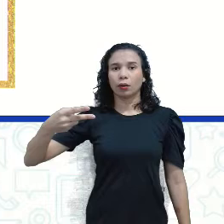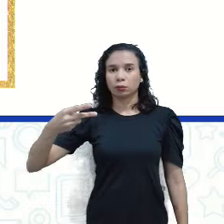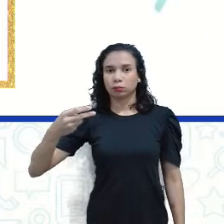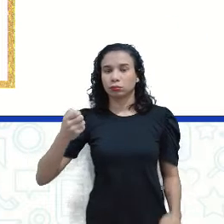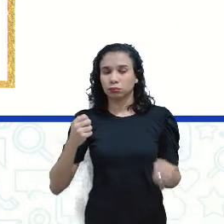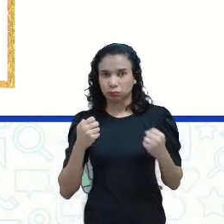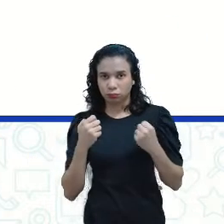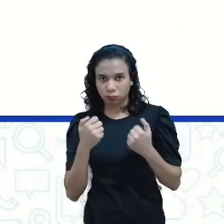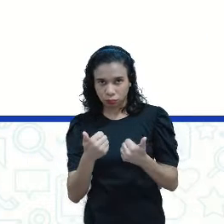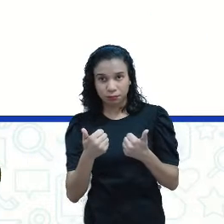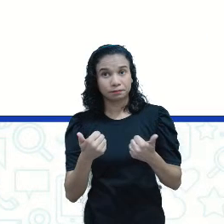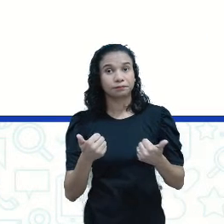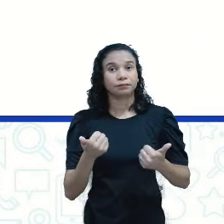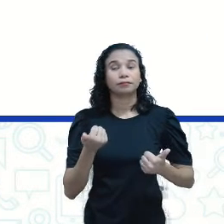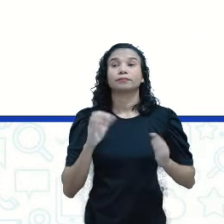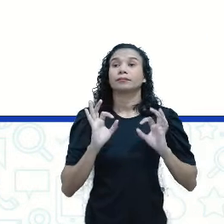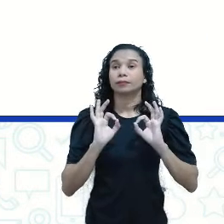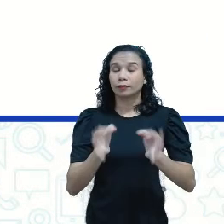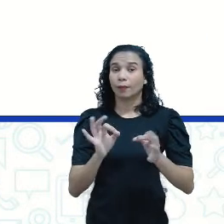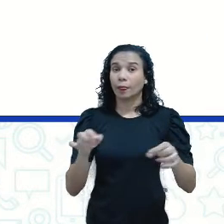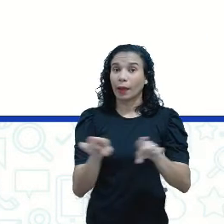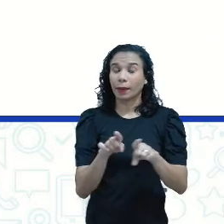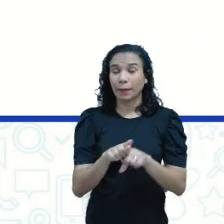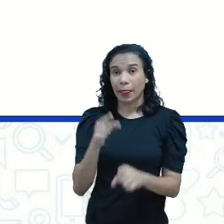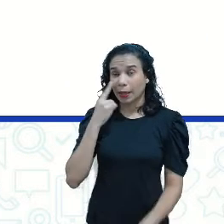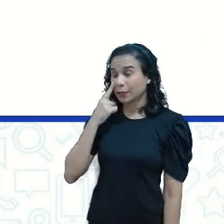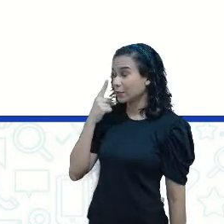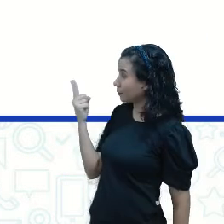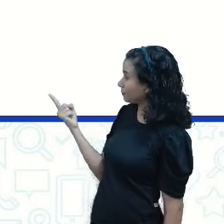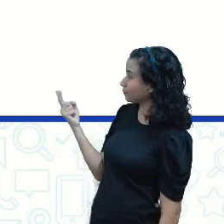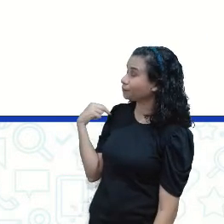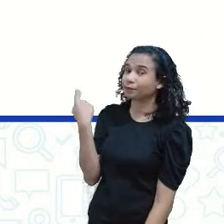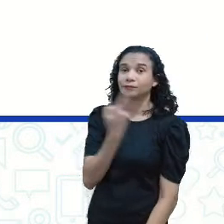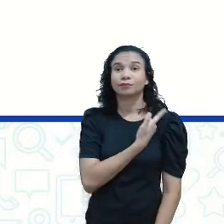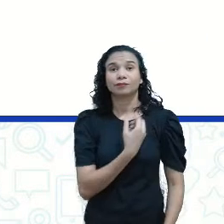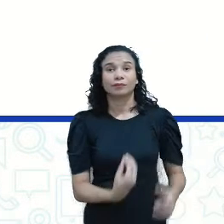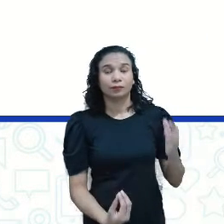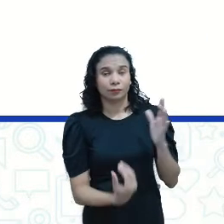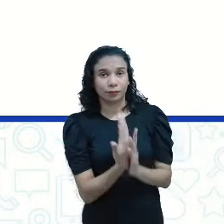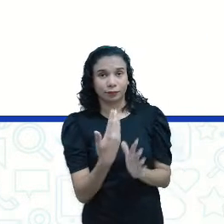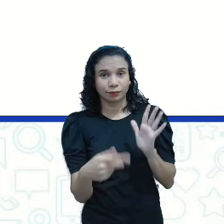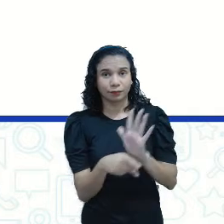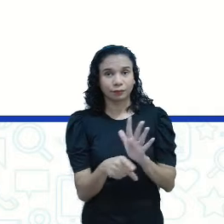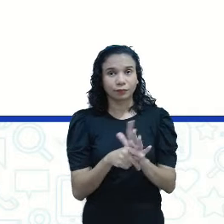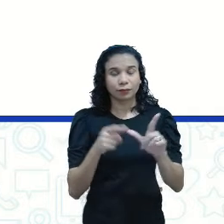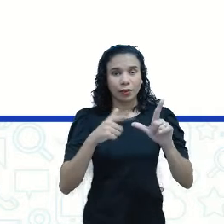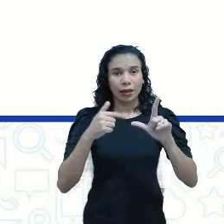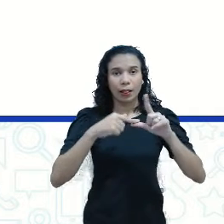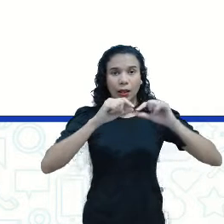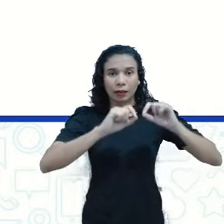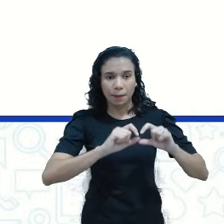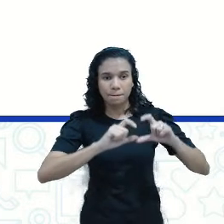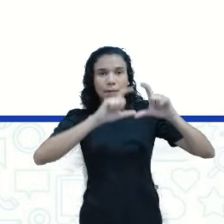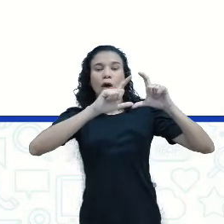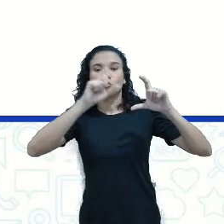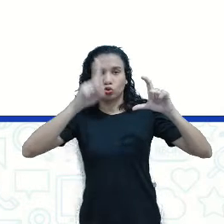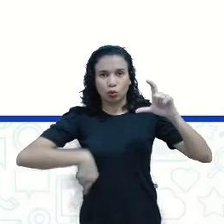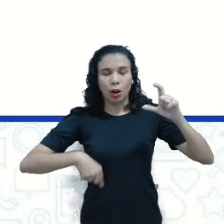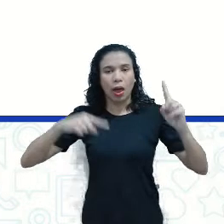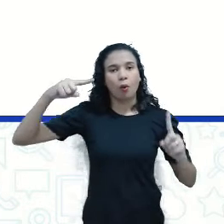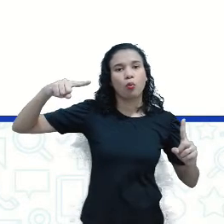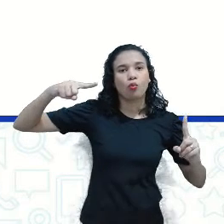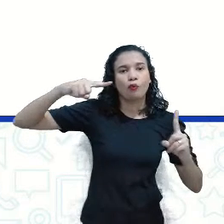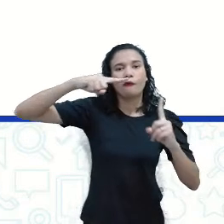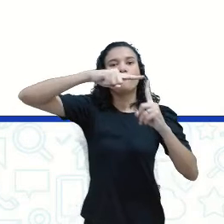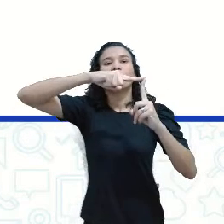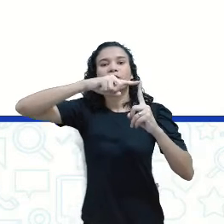Lembra disso? Bom, também tem esse formato aí que a gente pode montar, ó. Eu boto as letras maiúsculas como sendo vértice. Vértice é o encontro